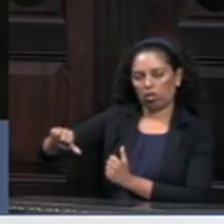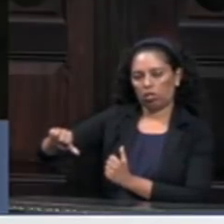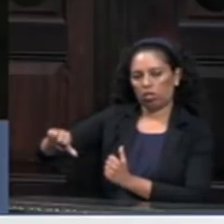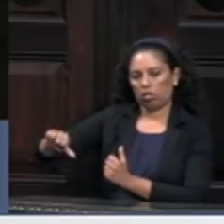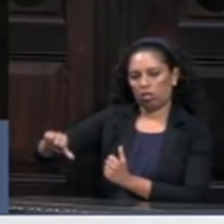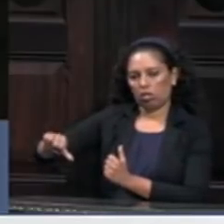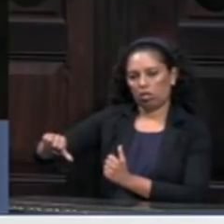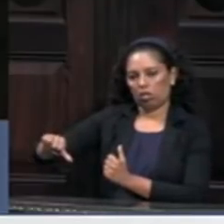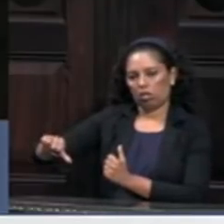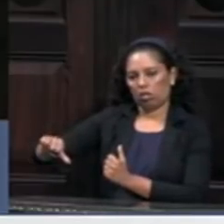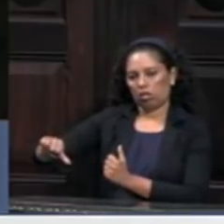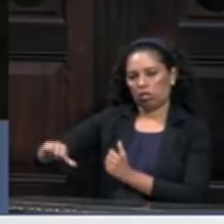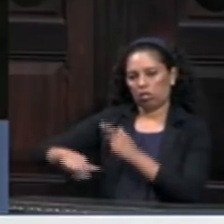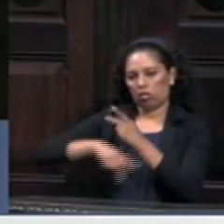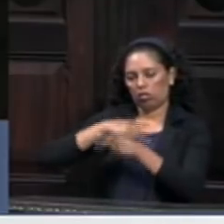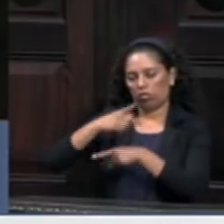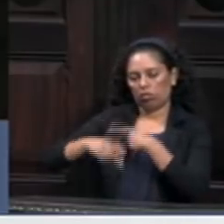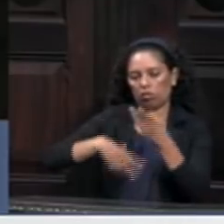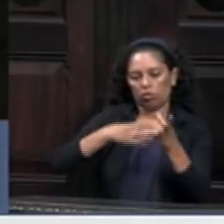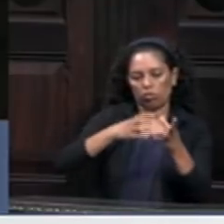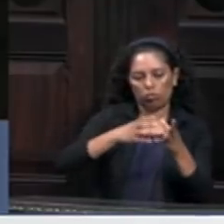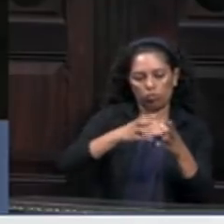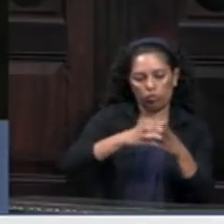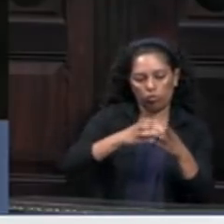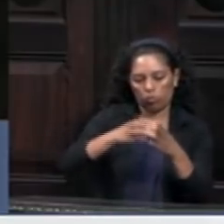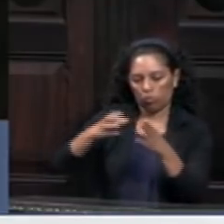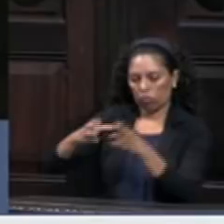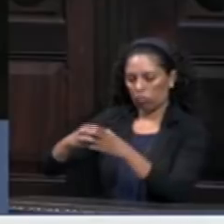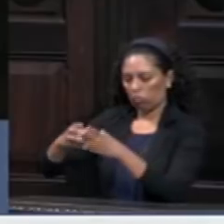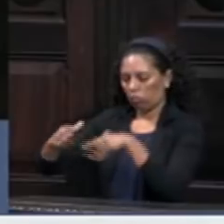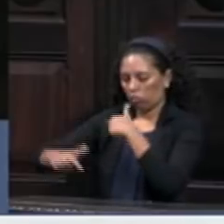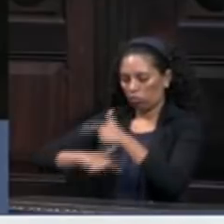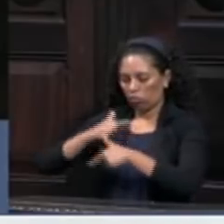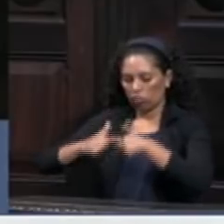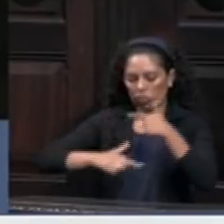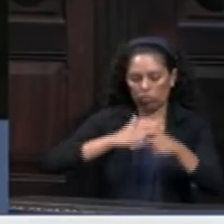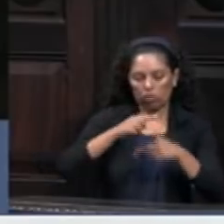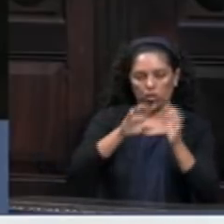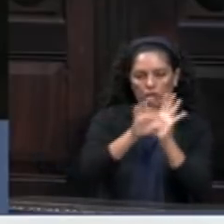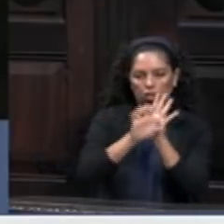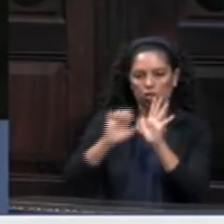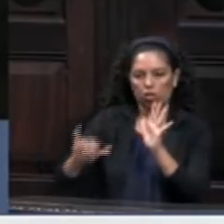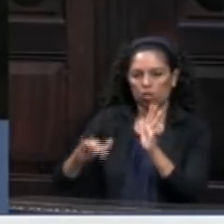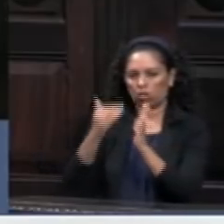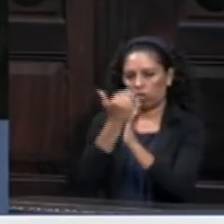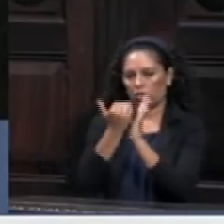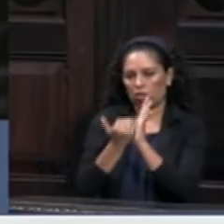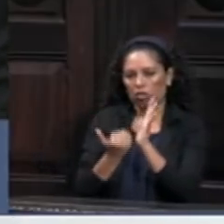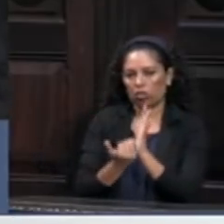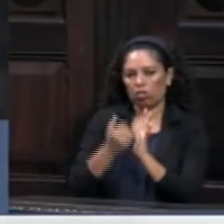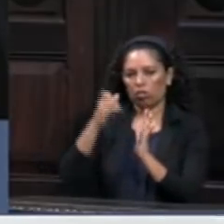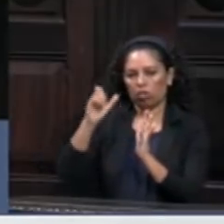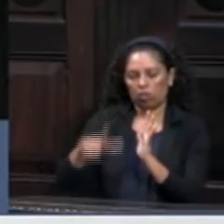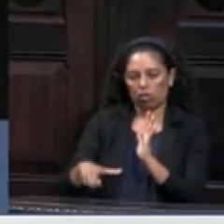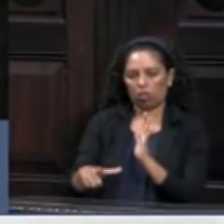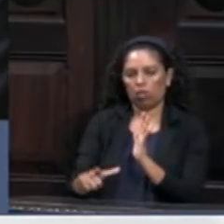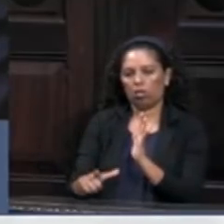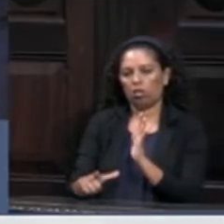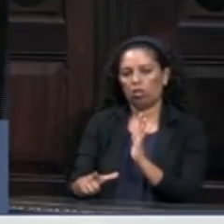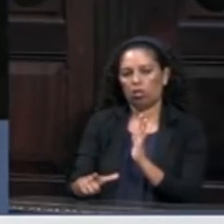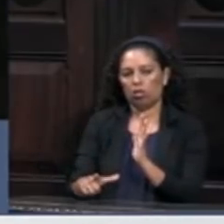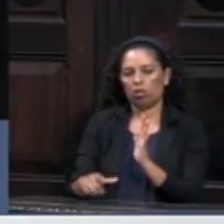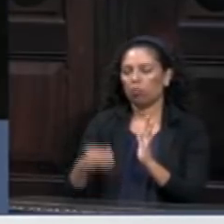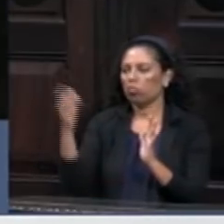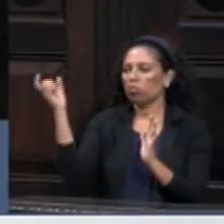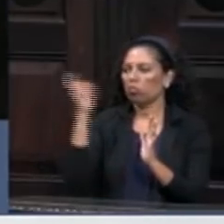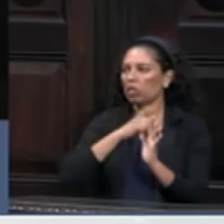por programa de trabalho, lei orçamentária será peça de